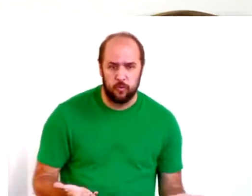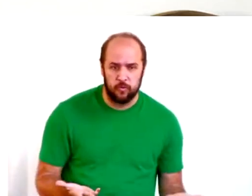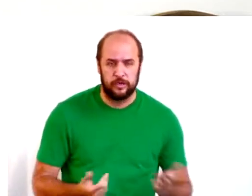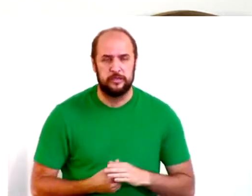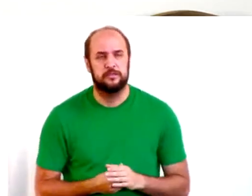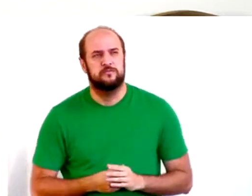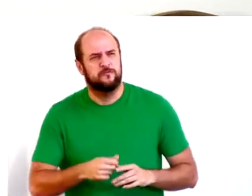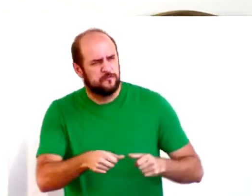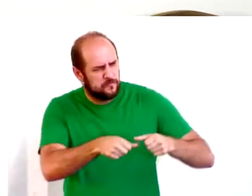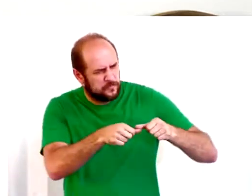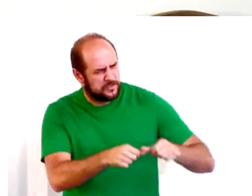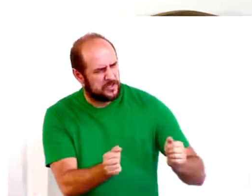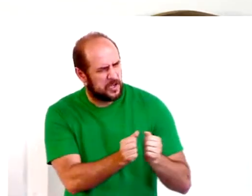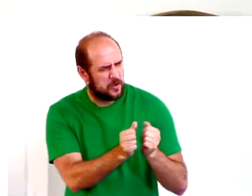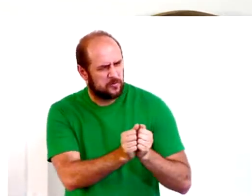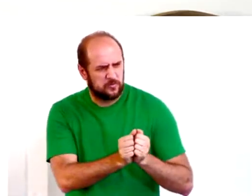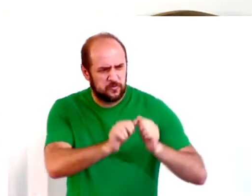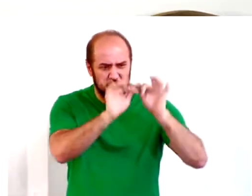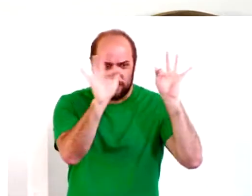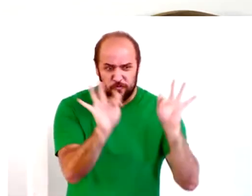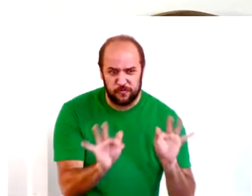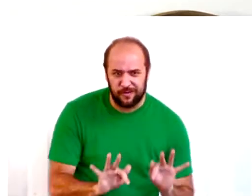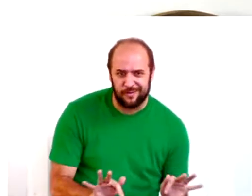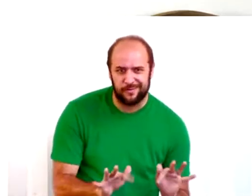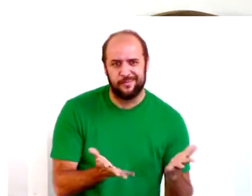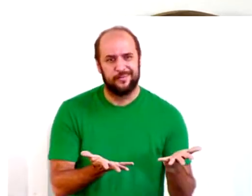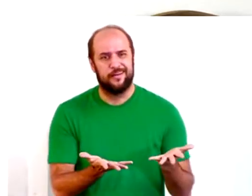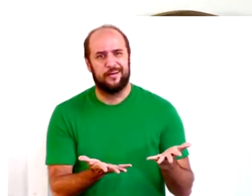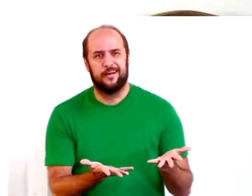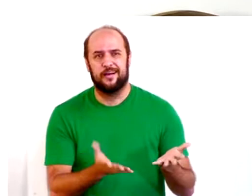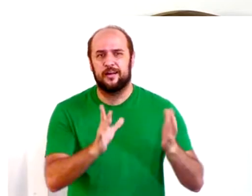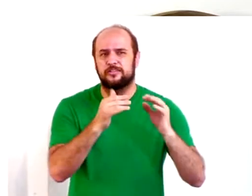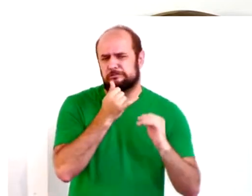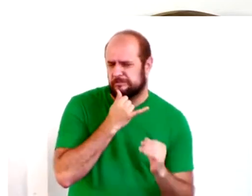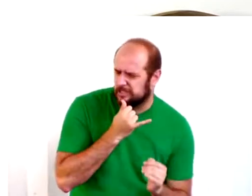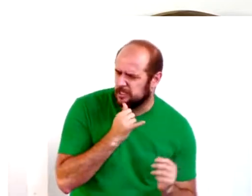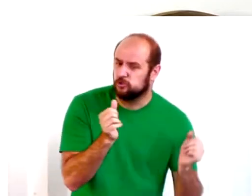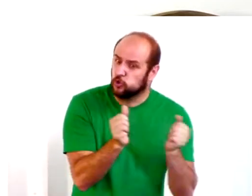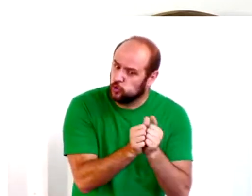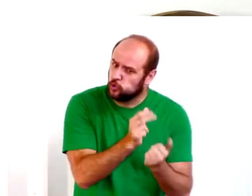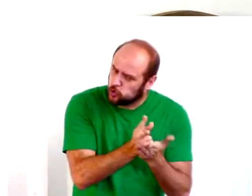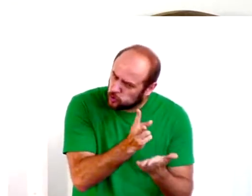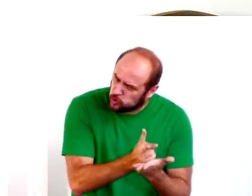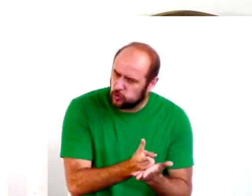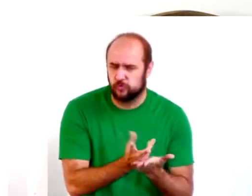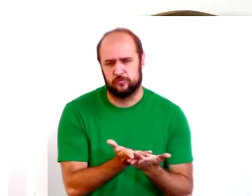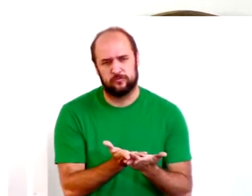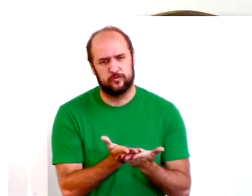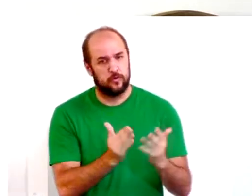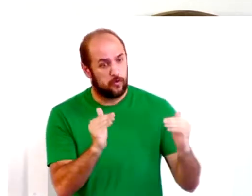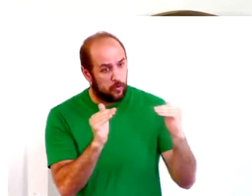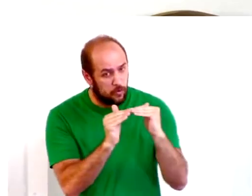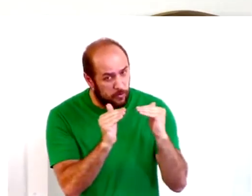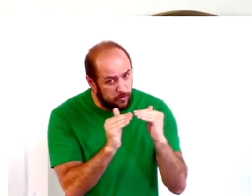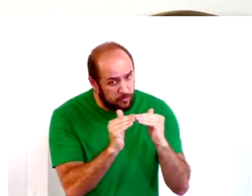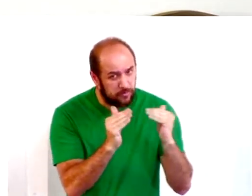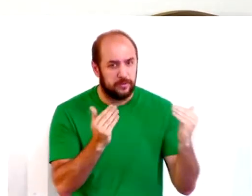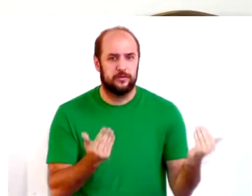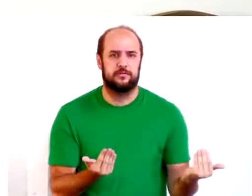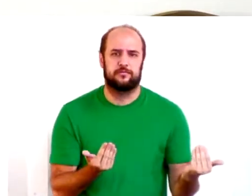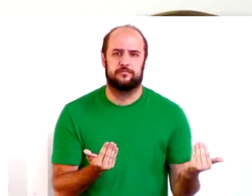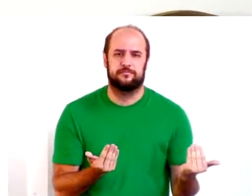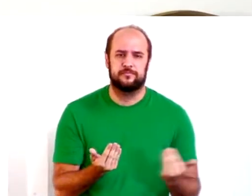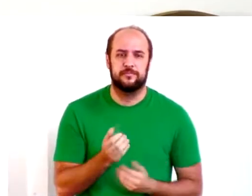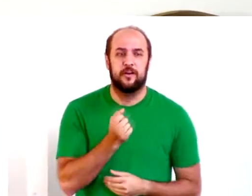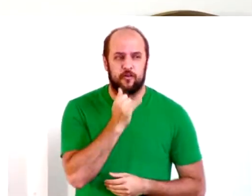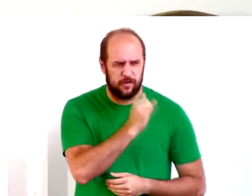estar com ele no momento das grandes alegrias, de estar com ele no momento das grandes tristezas. Aquilo que nós firmamos, aquele